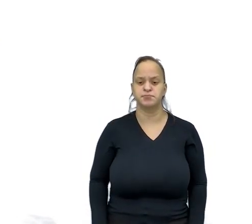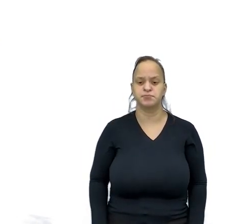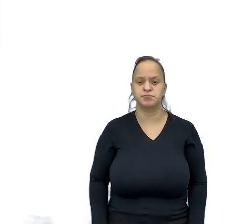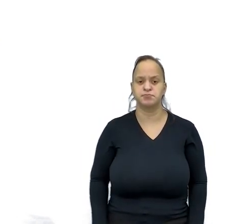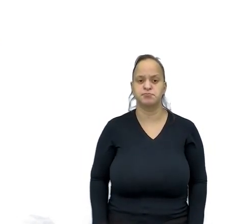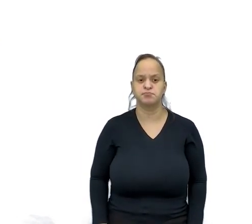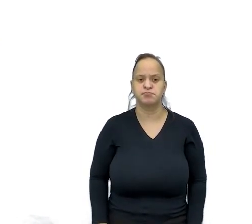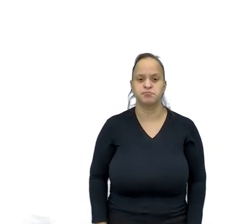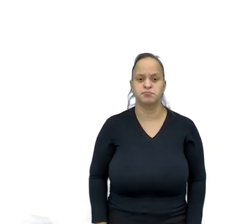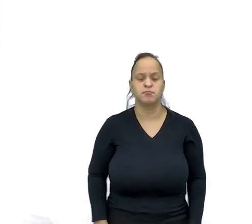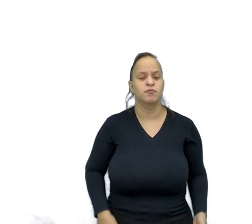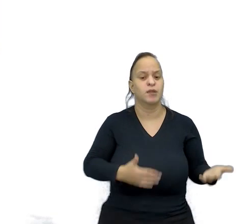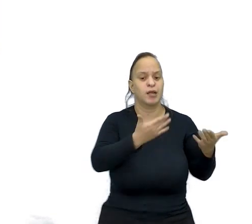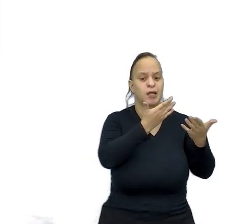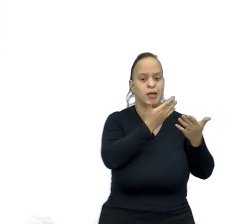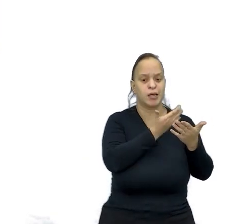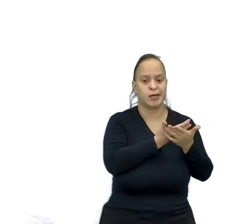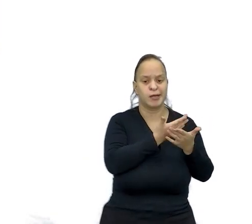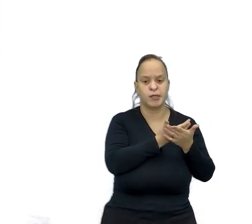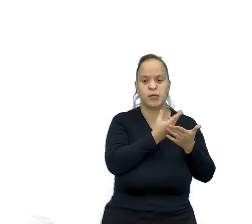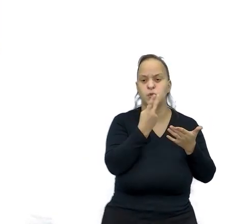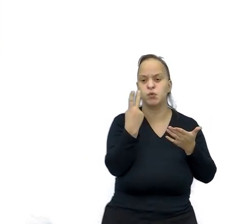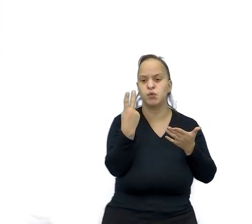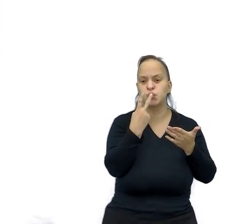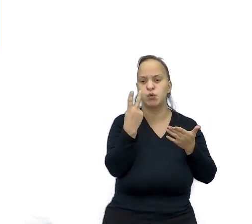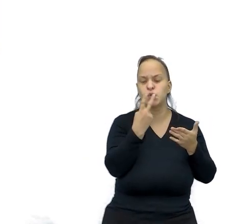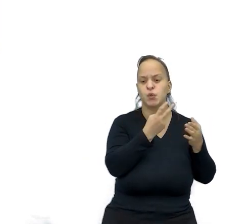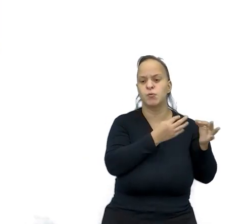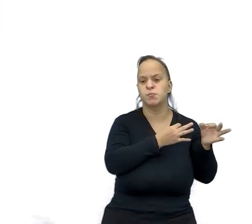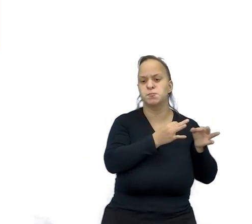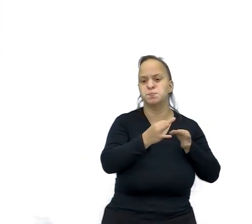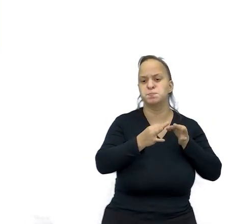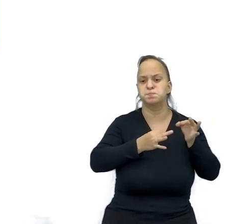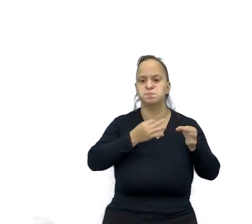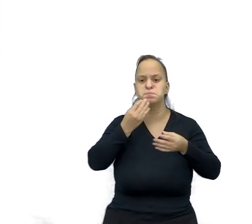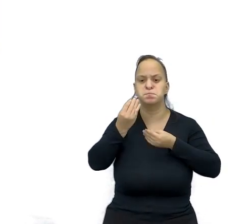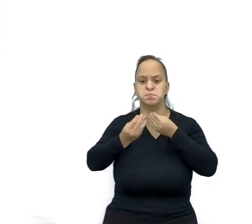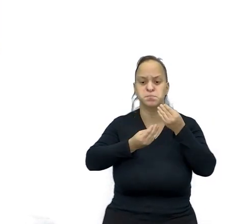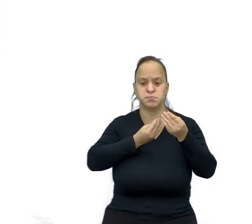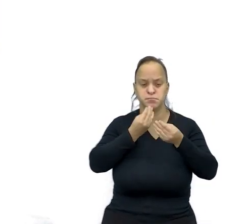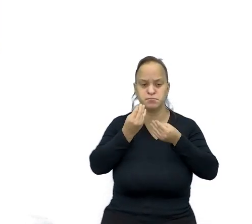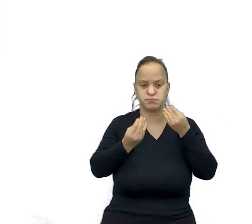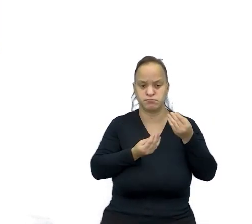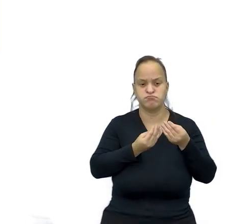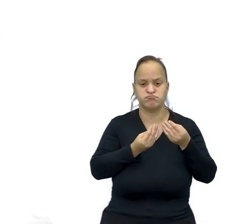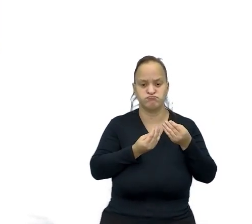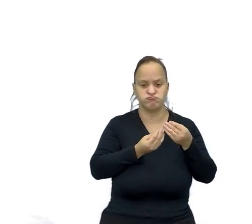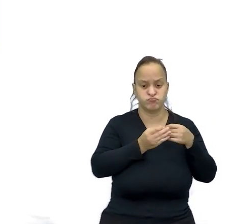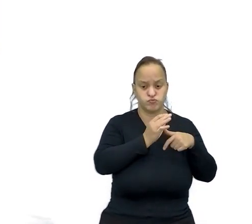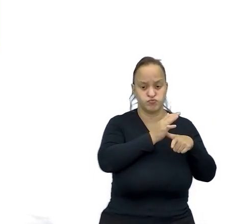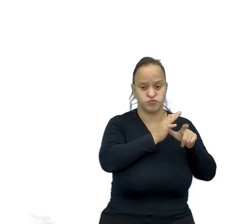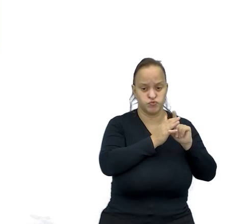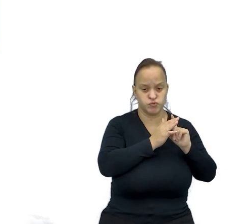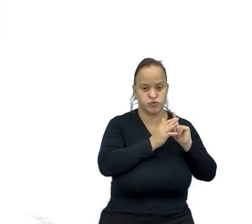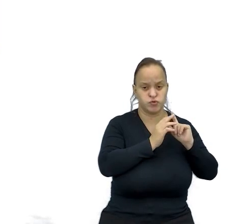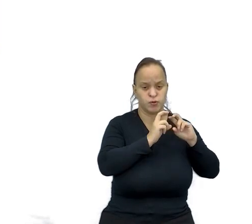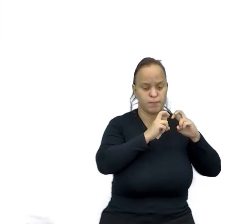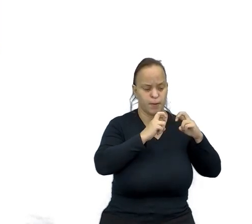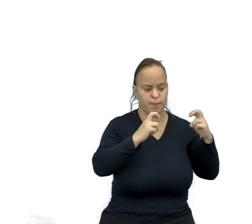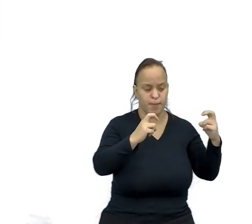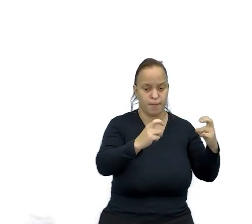Então, aqui é a sistematização da aula 2. Então, o antes é a roda de conversa sobre o